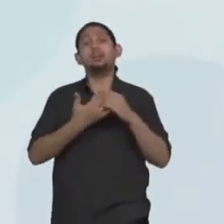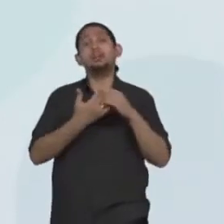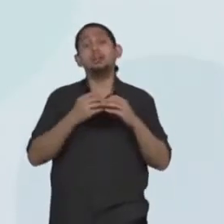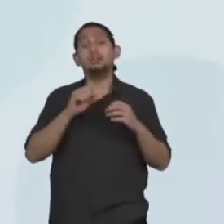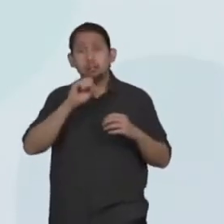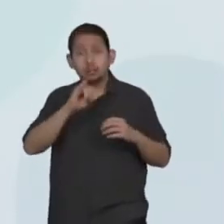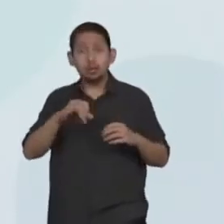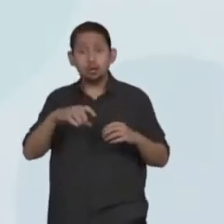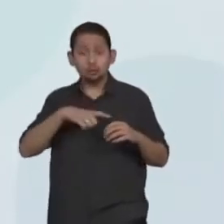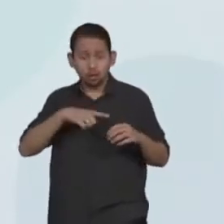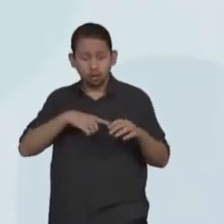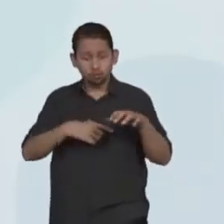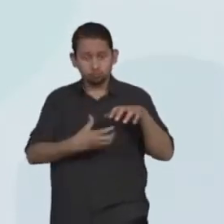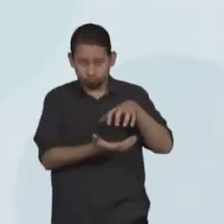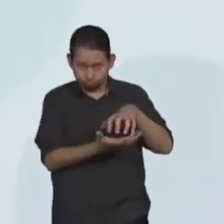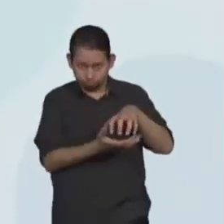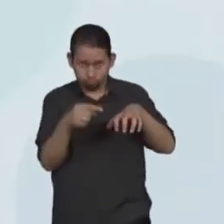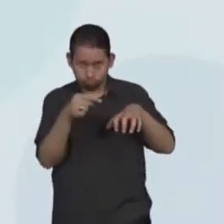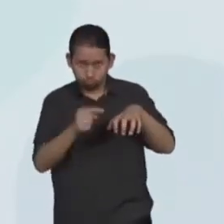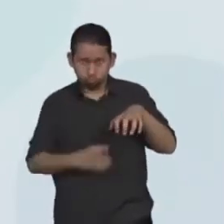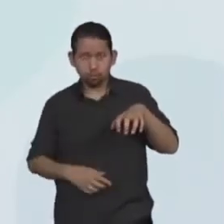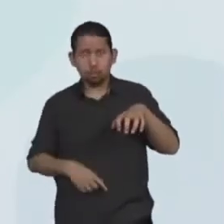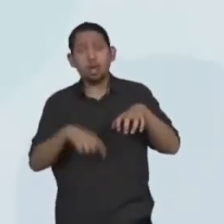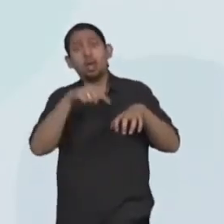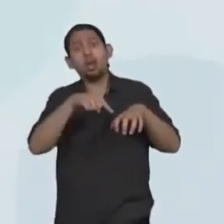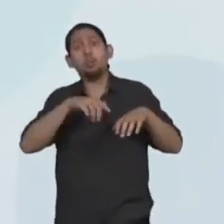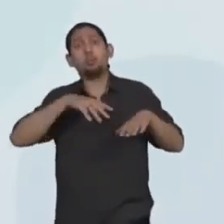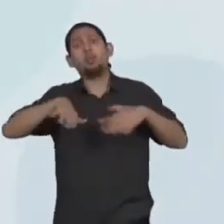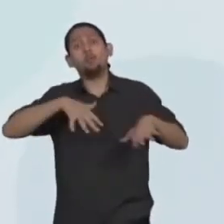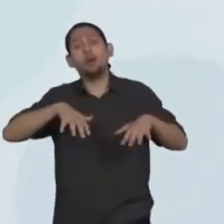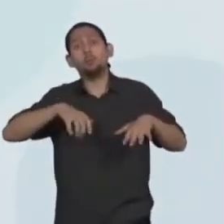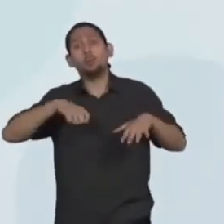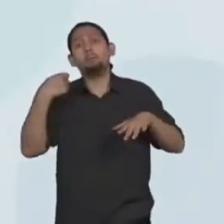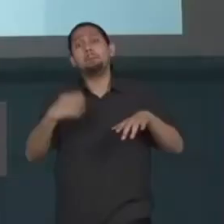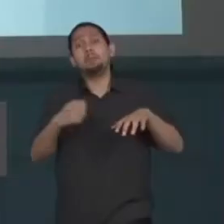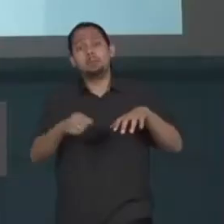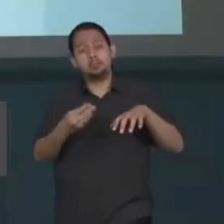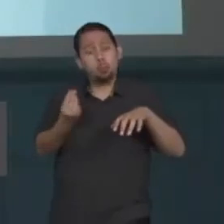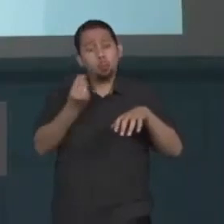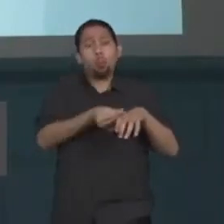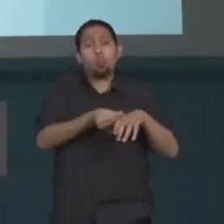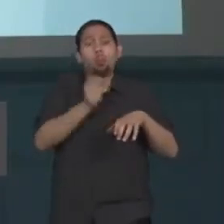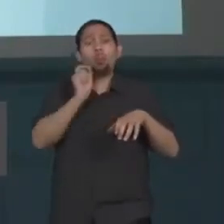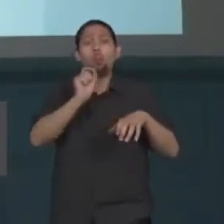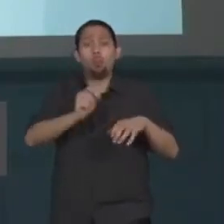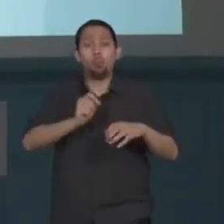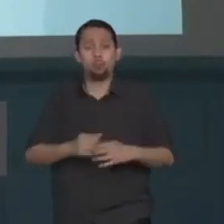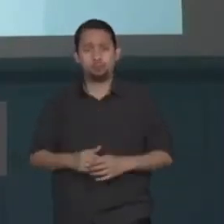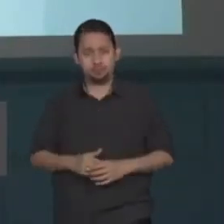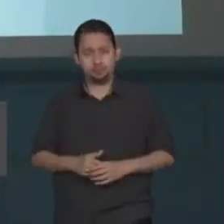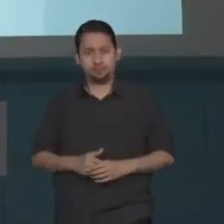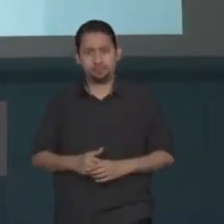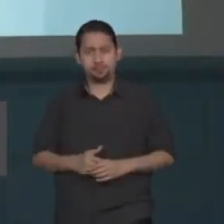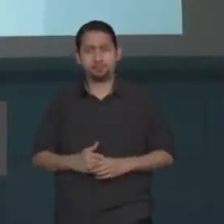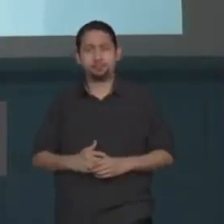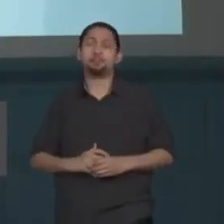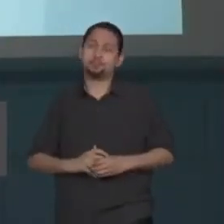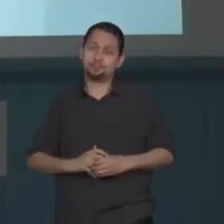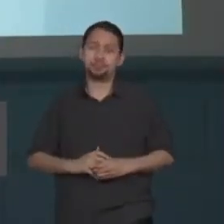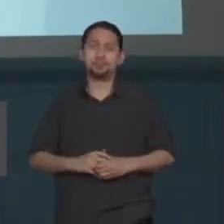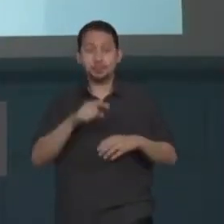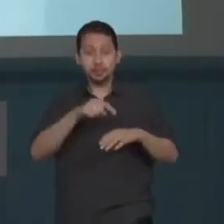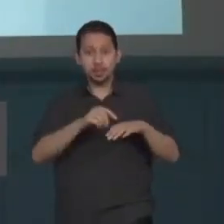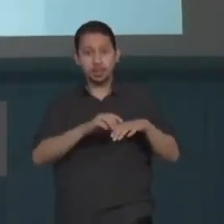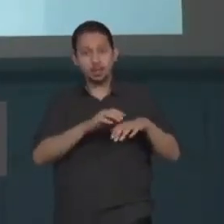se mova? Quero que vocês pensem aí. A principal coisa que é necessário para um